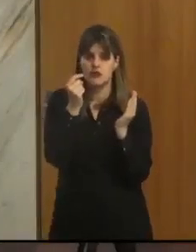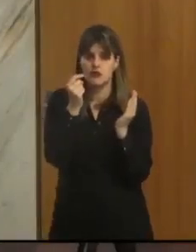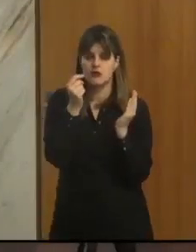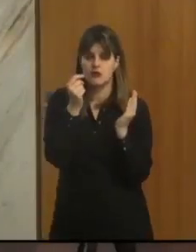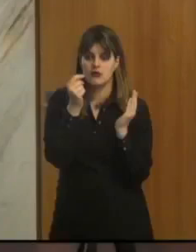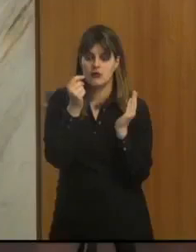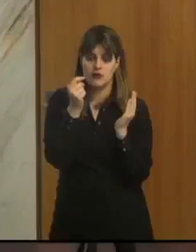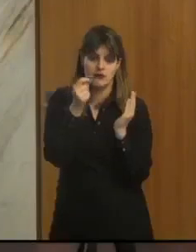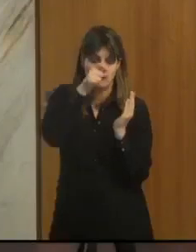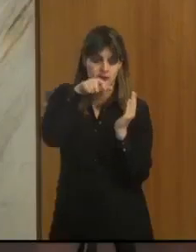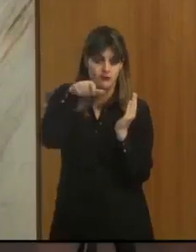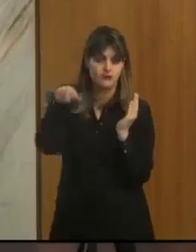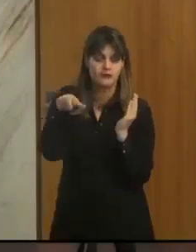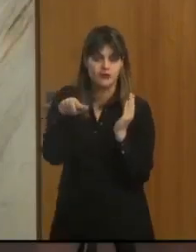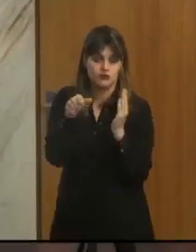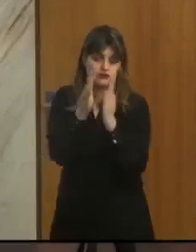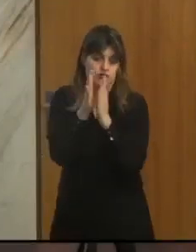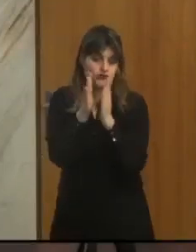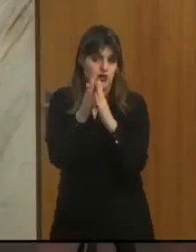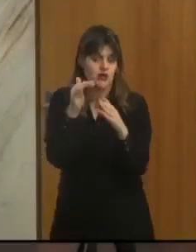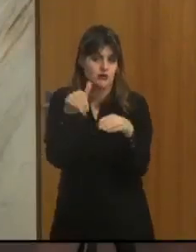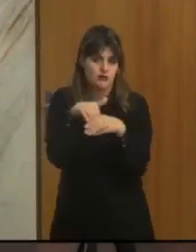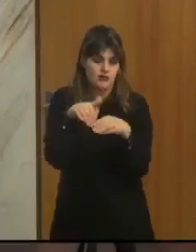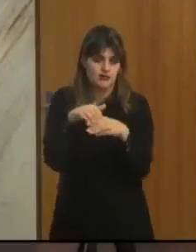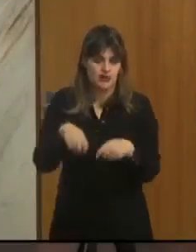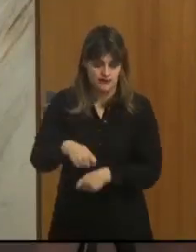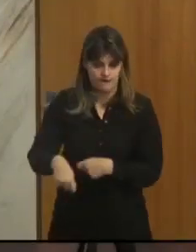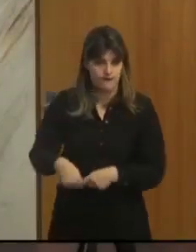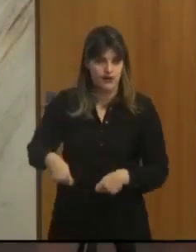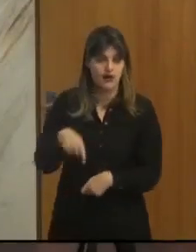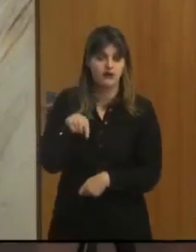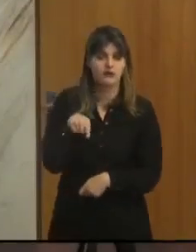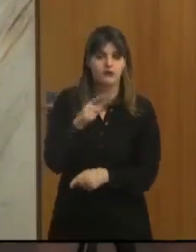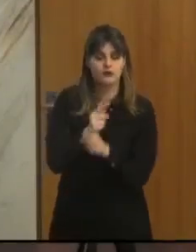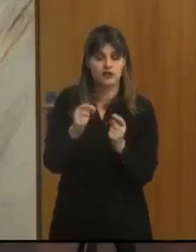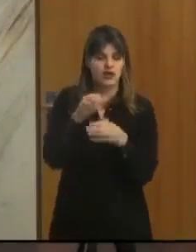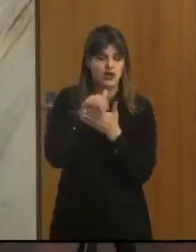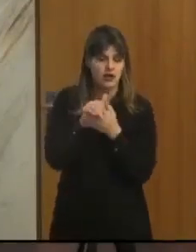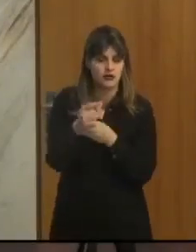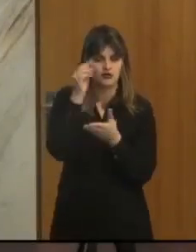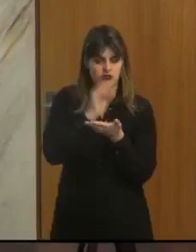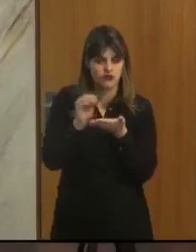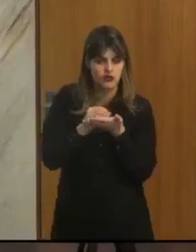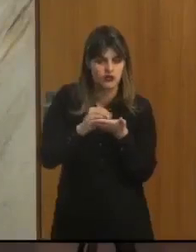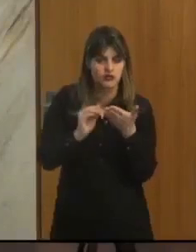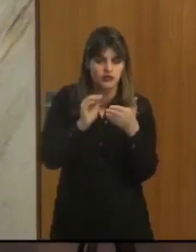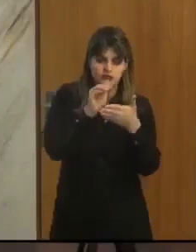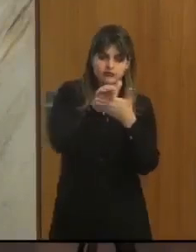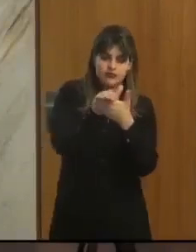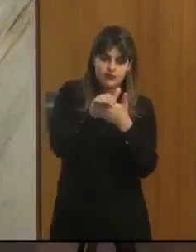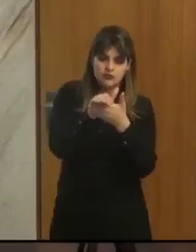de frades, um cenóbio augusteiro, e porque há registro escrito de uma carta passada, doação